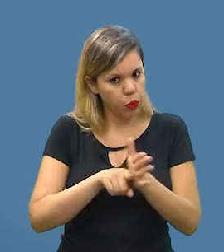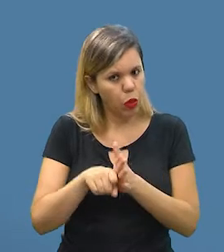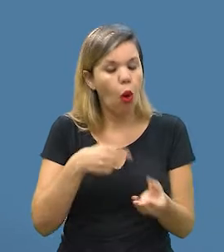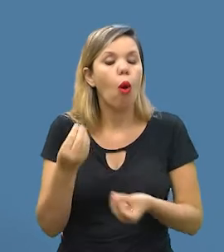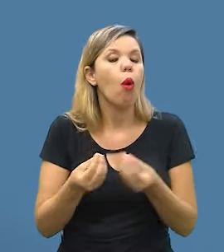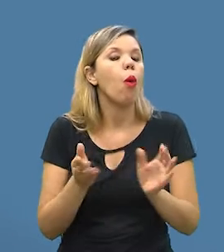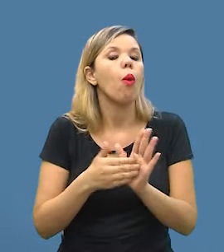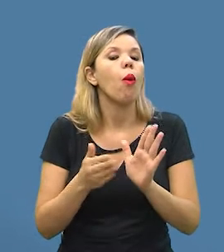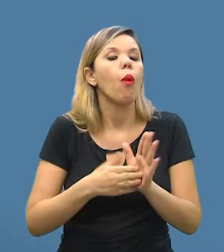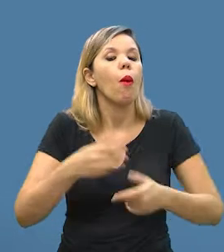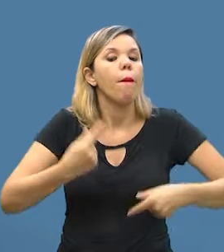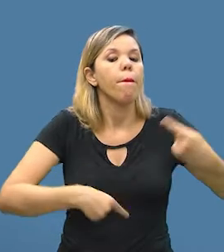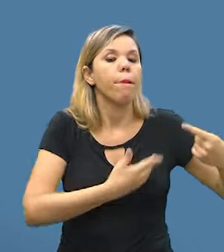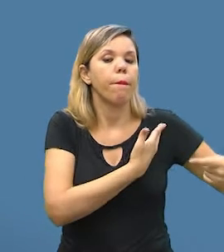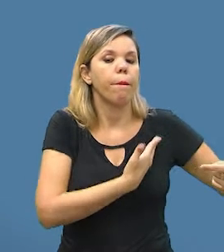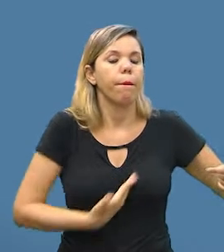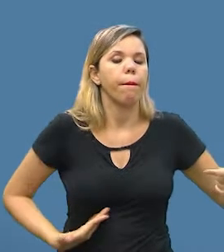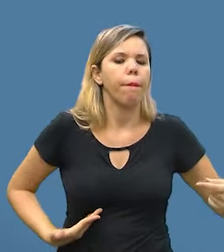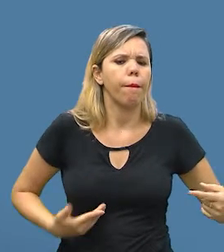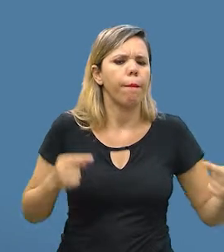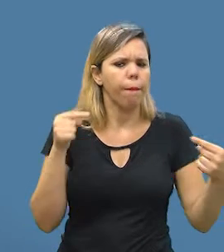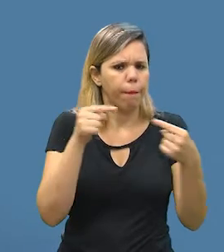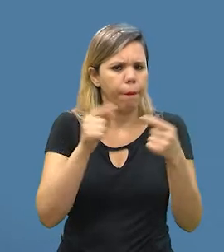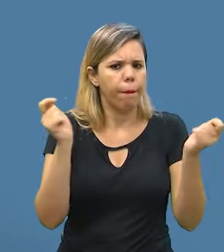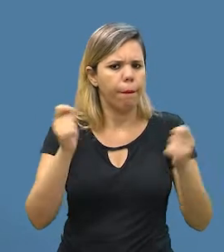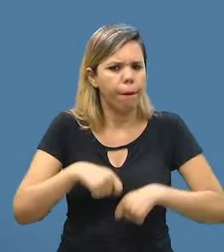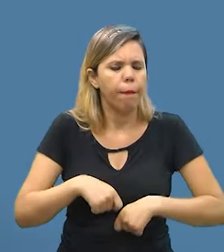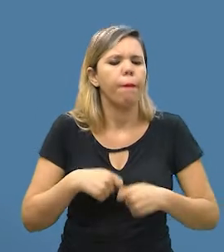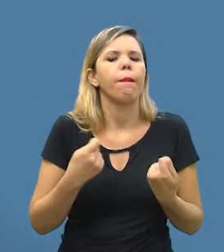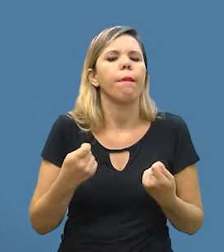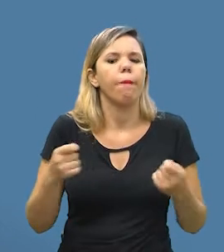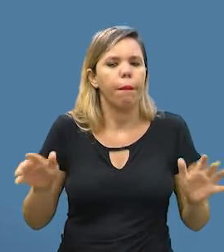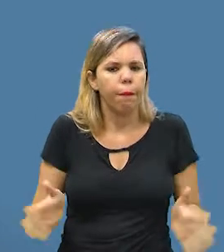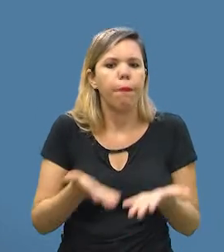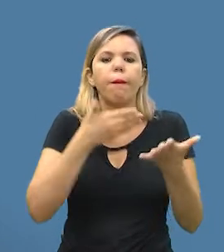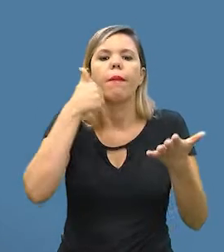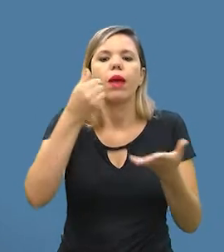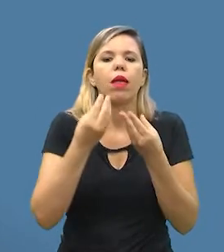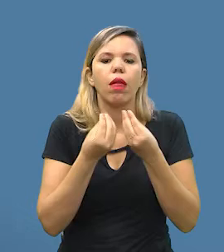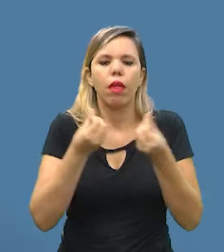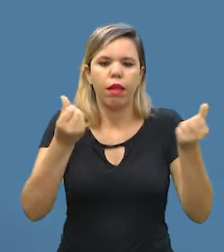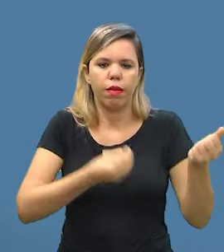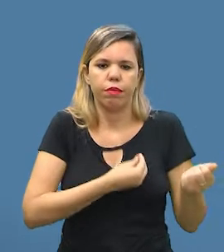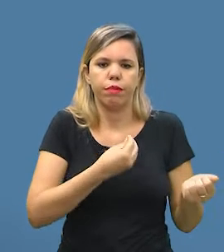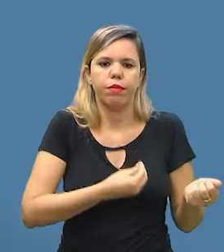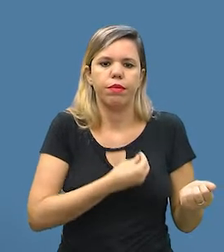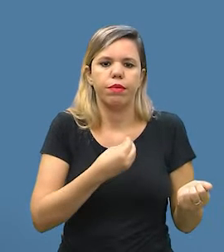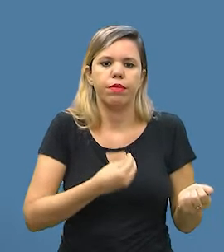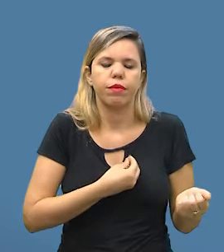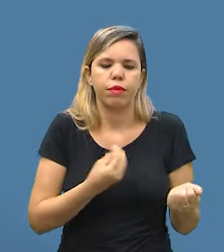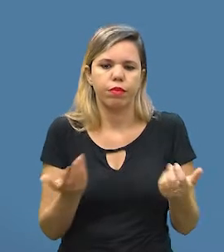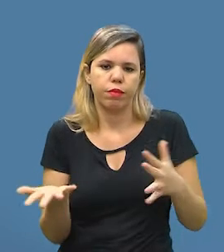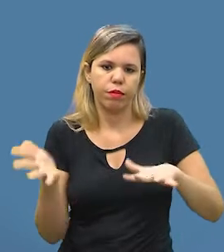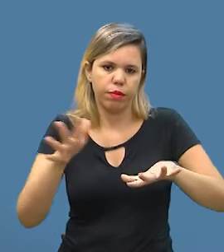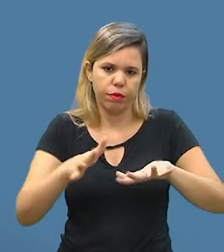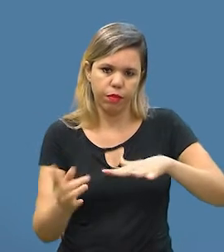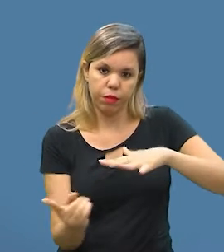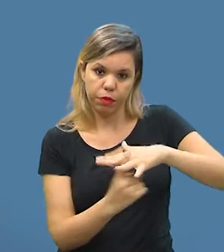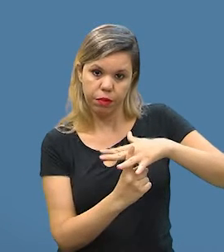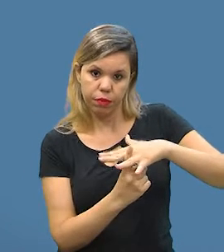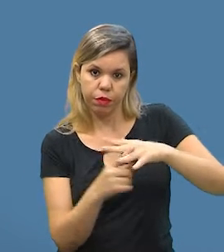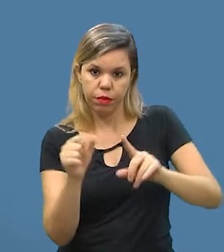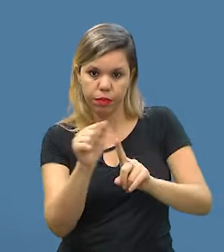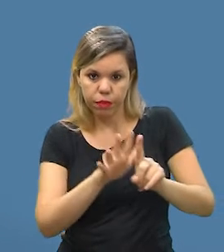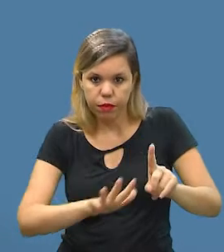estudar e propor políticas públicas aptas a proporcionar a melhoria da qualidade de vida Integração